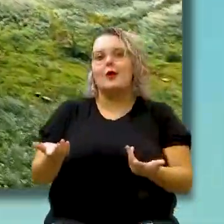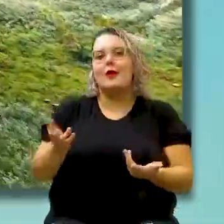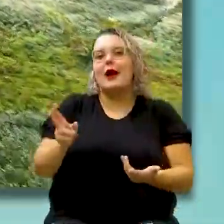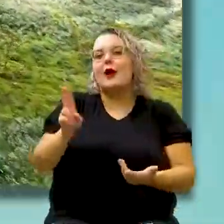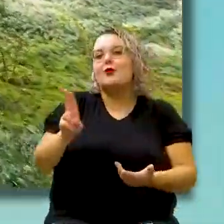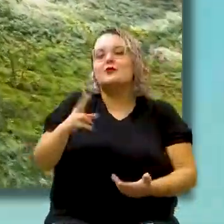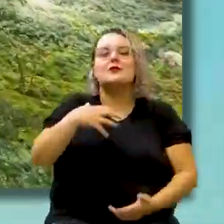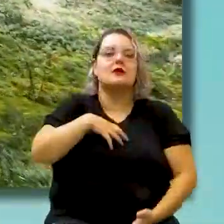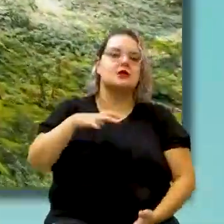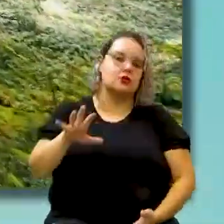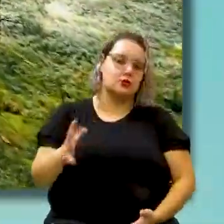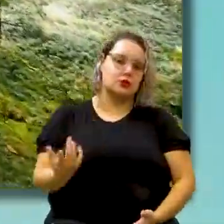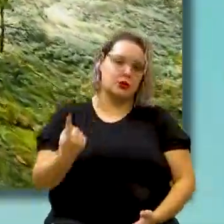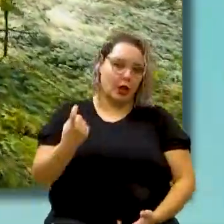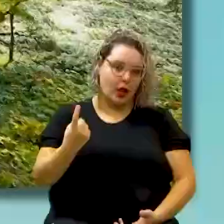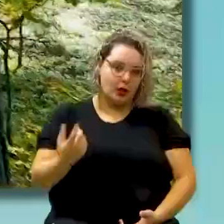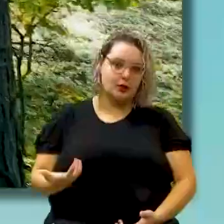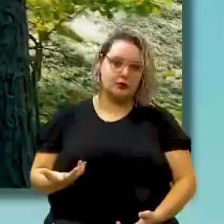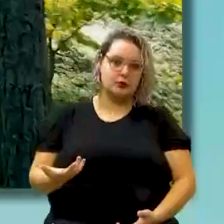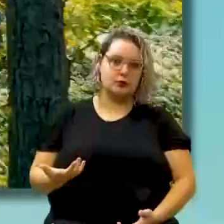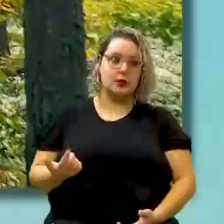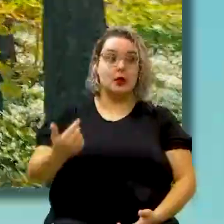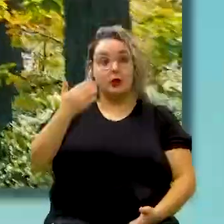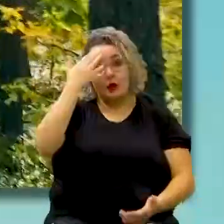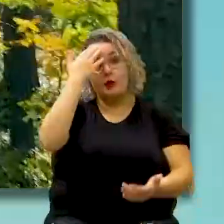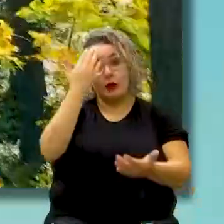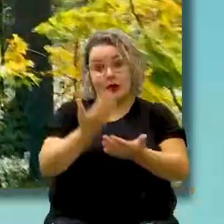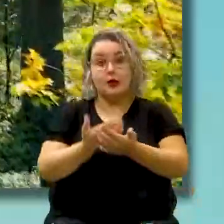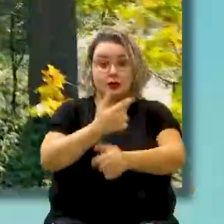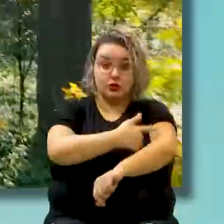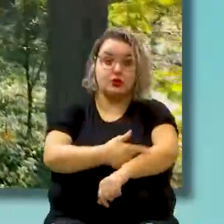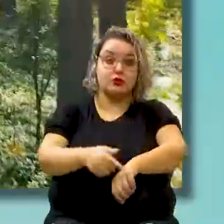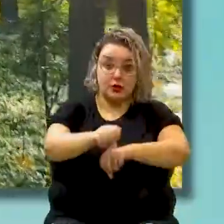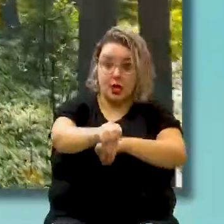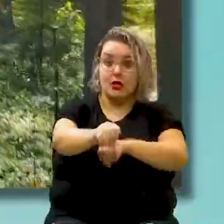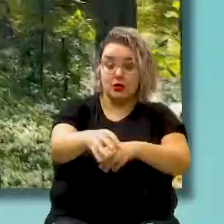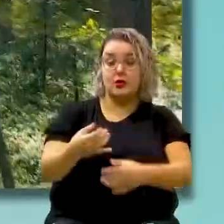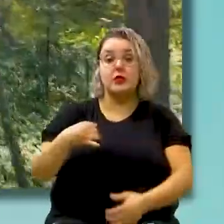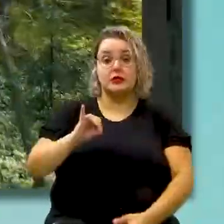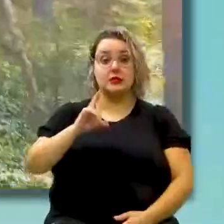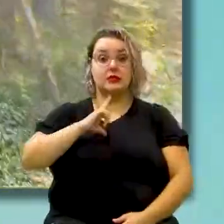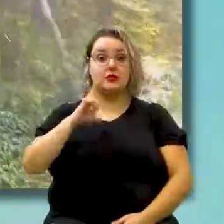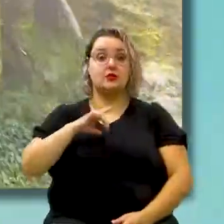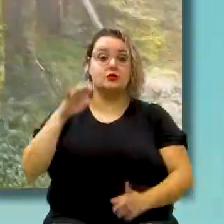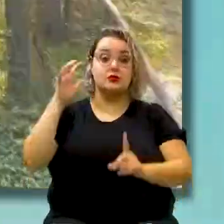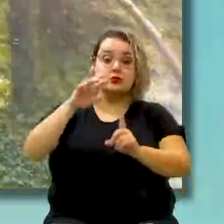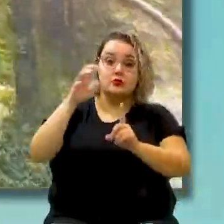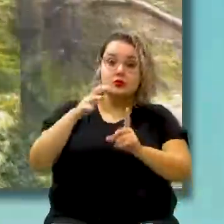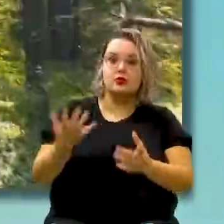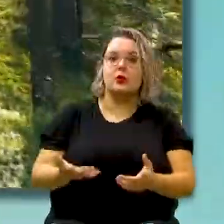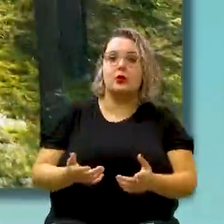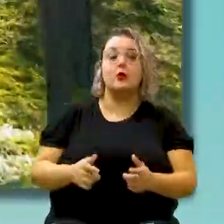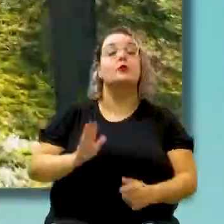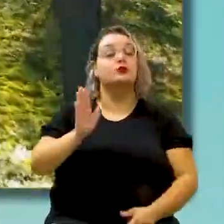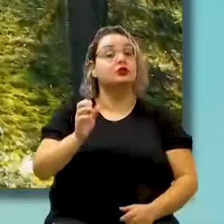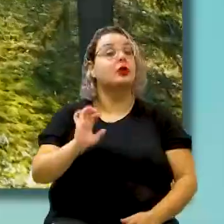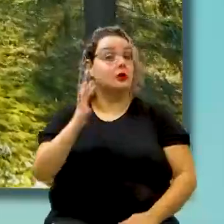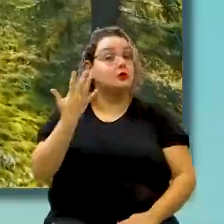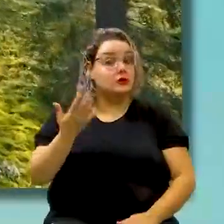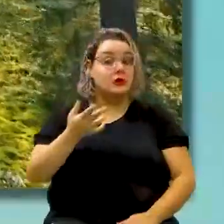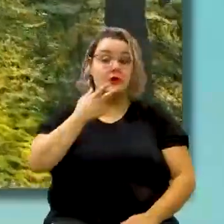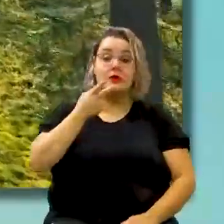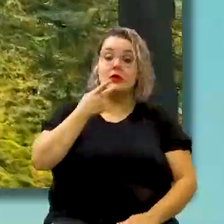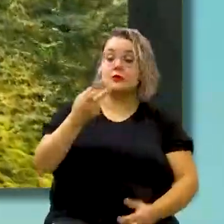poder a consumir de uma forma. Então, talvez, eu acredito muito na educação e por isso eu acho que se houver um pacto, né, grande, como já